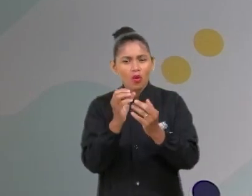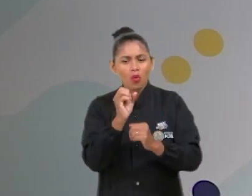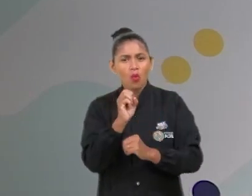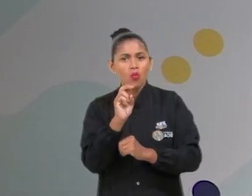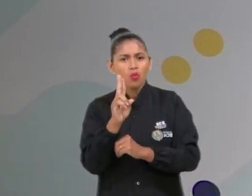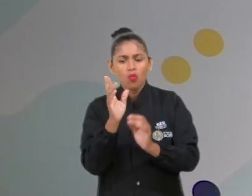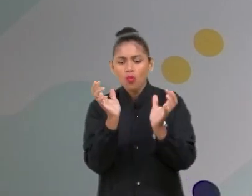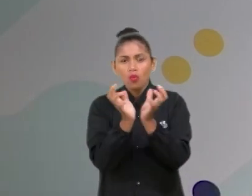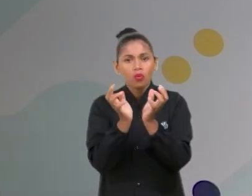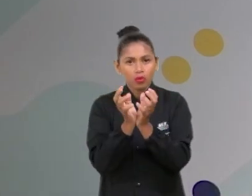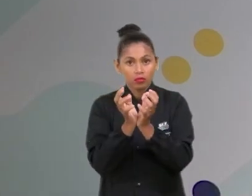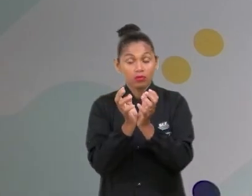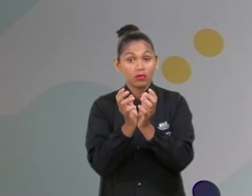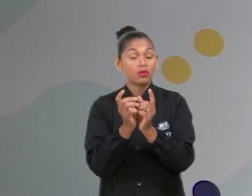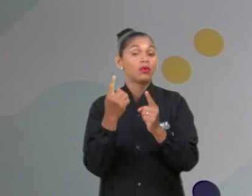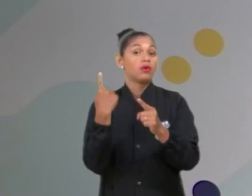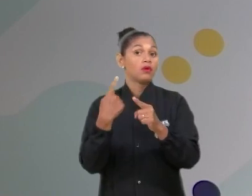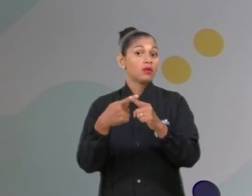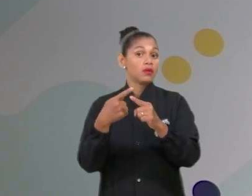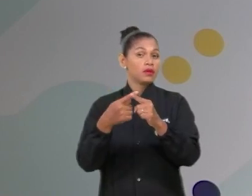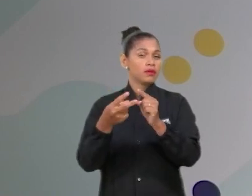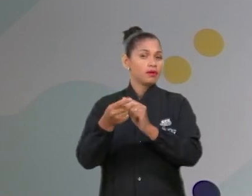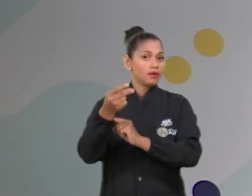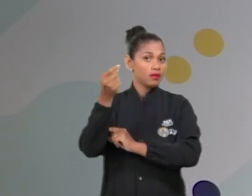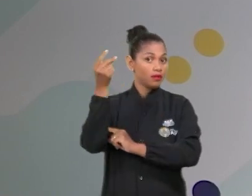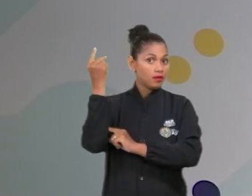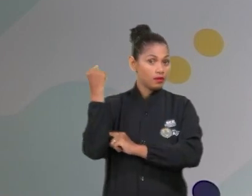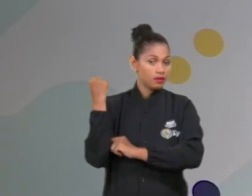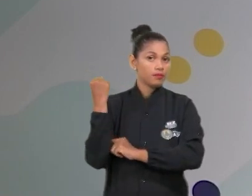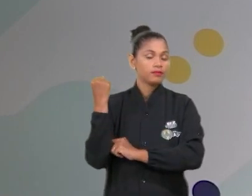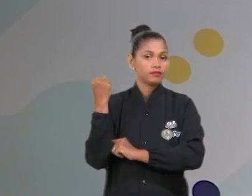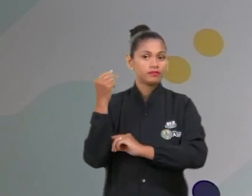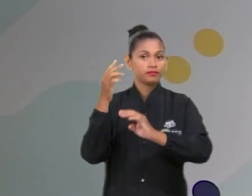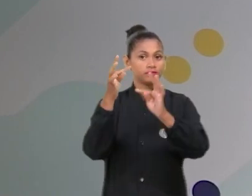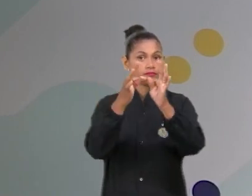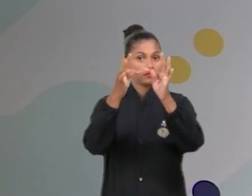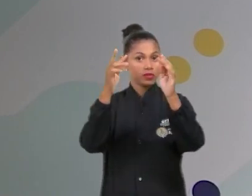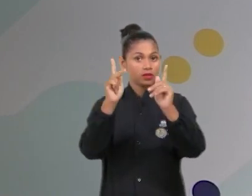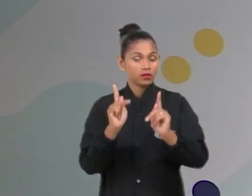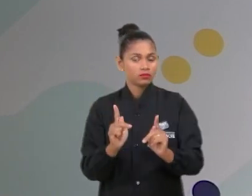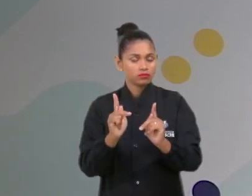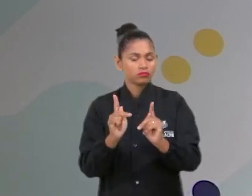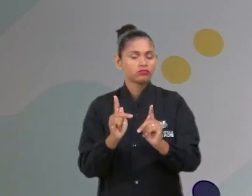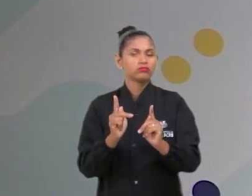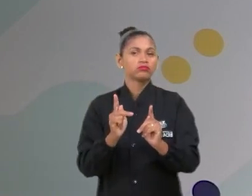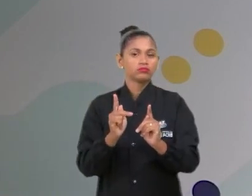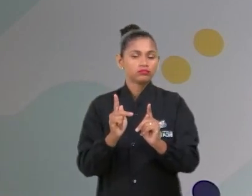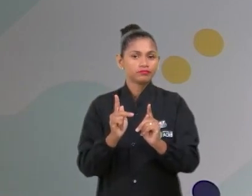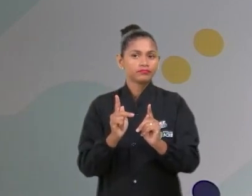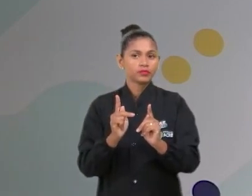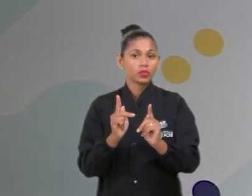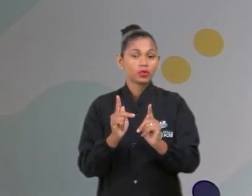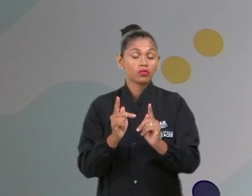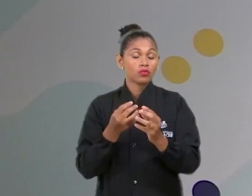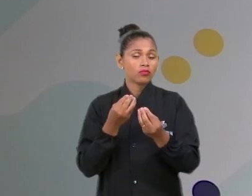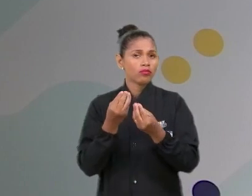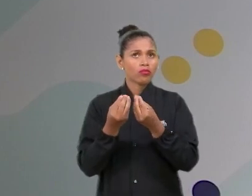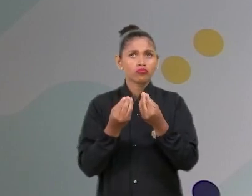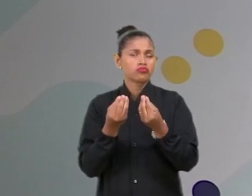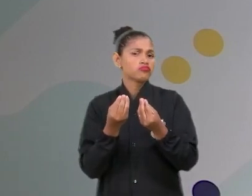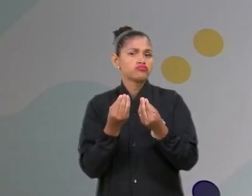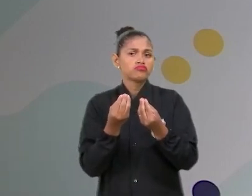um tempinho aí atrás, a tabela periódica ela era considerada como se ela possuísse